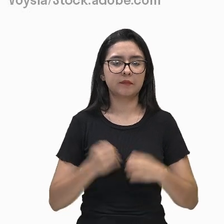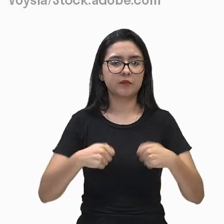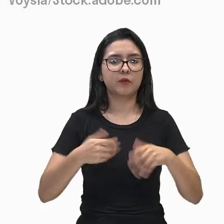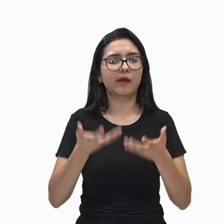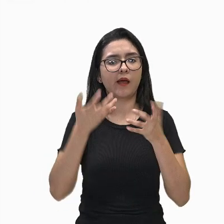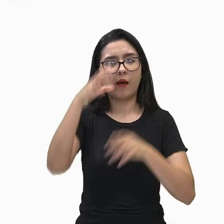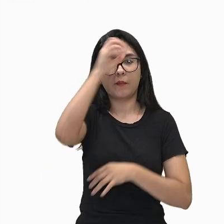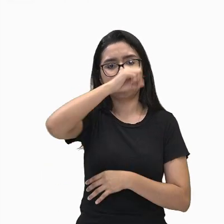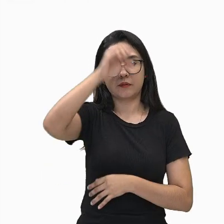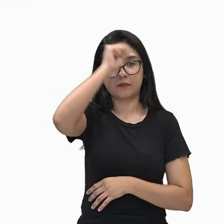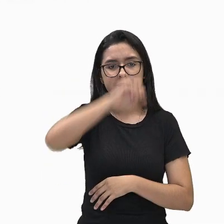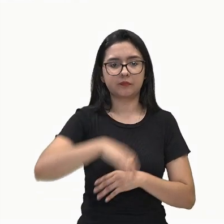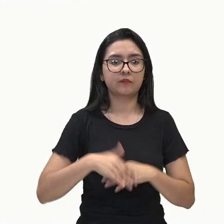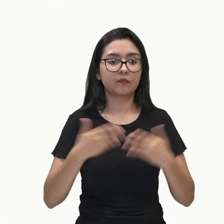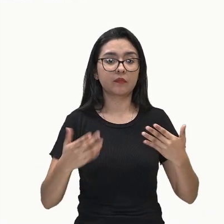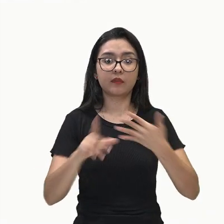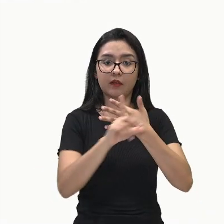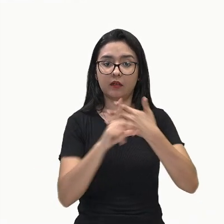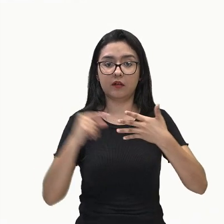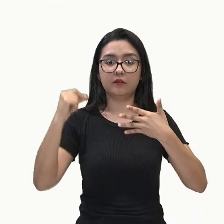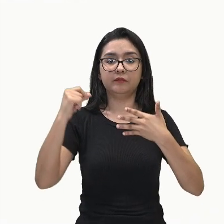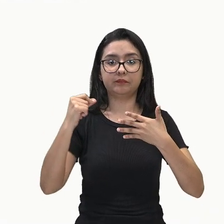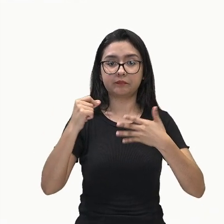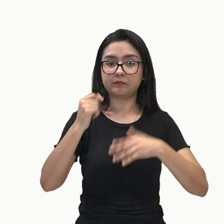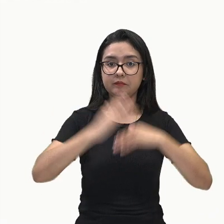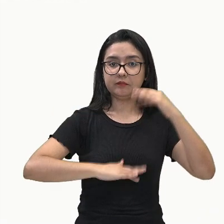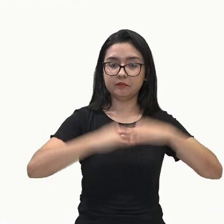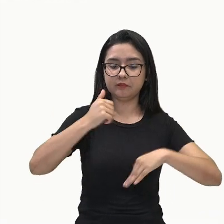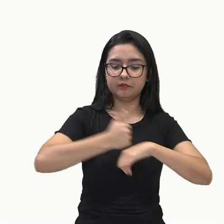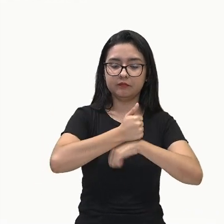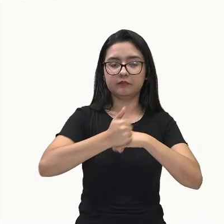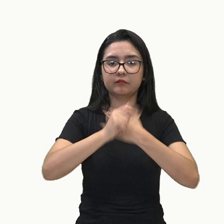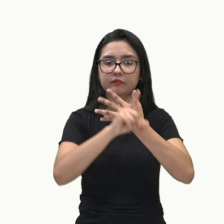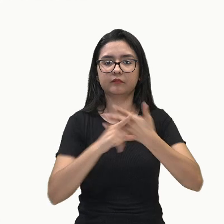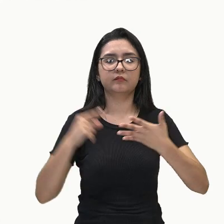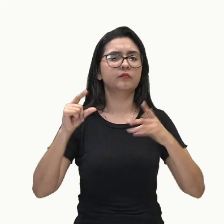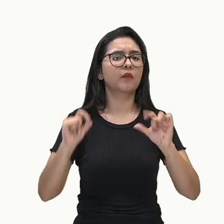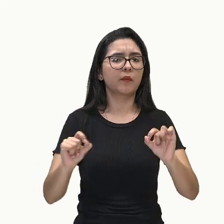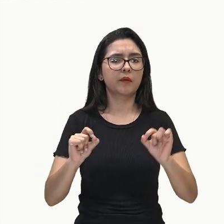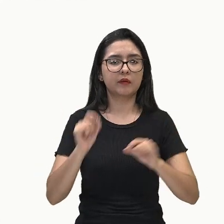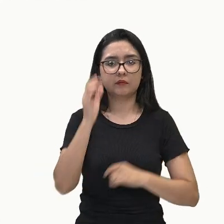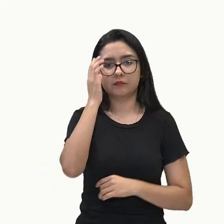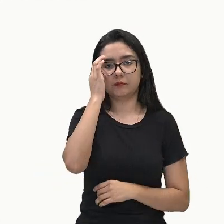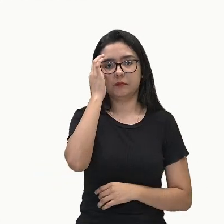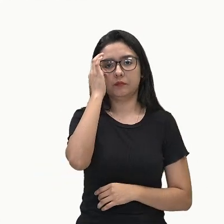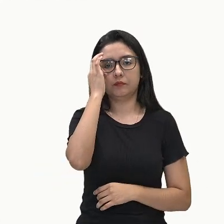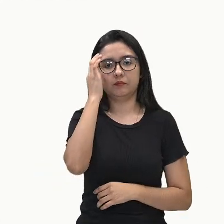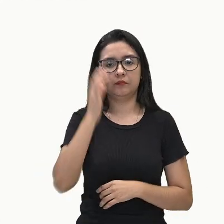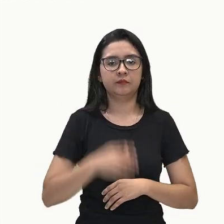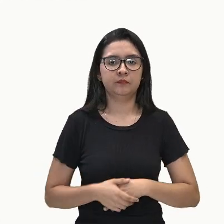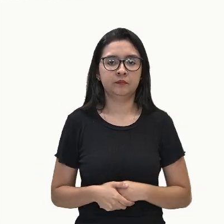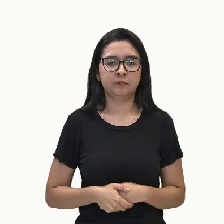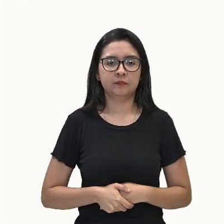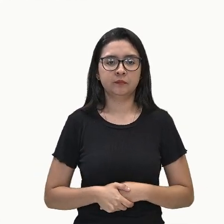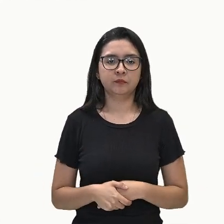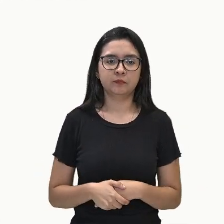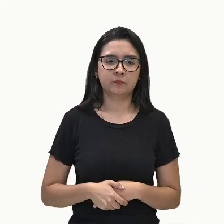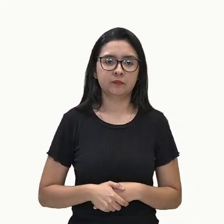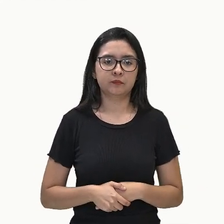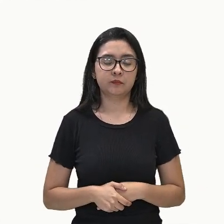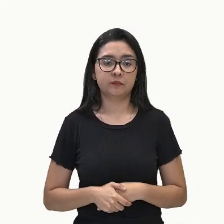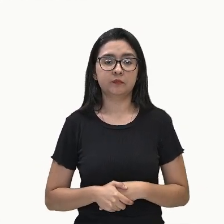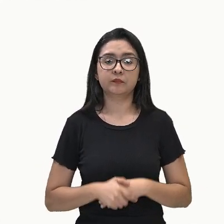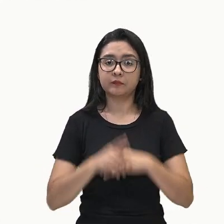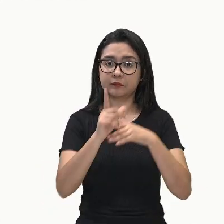Então, o autor é a pessoa que escreve livros, novelas ou livretos. Então,